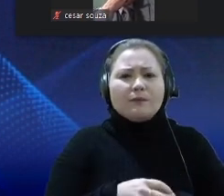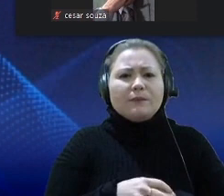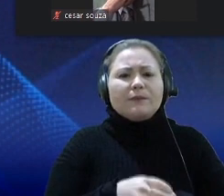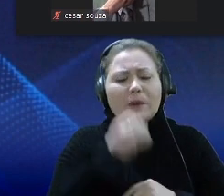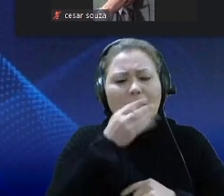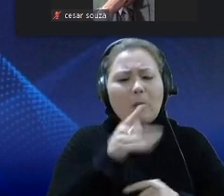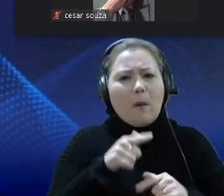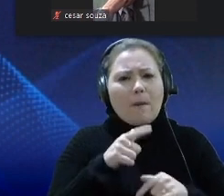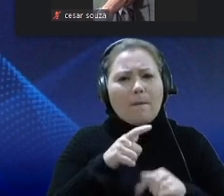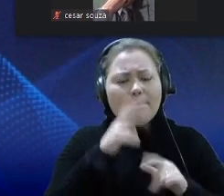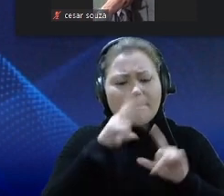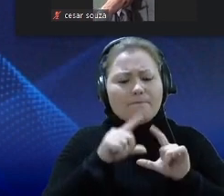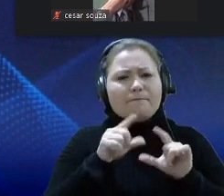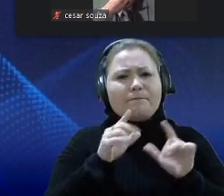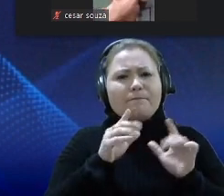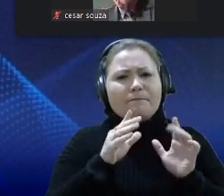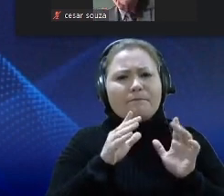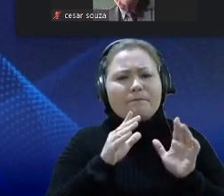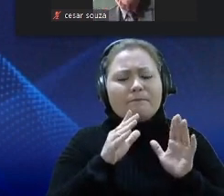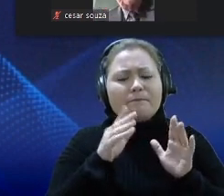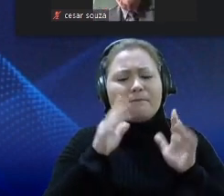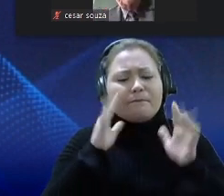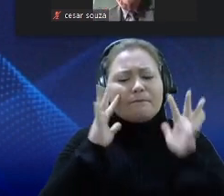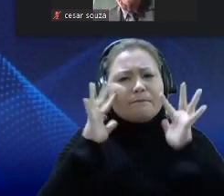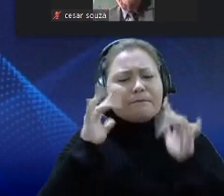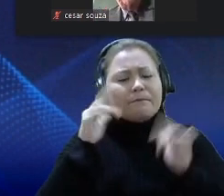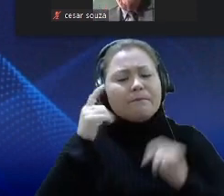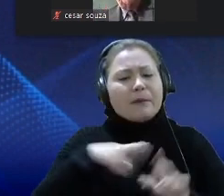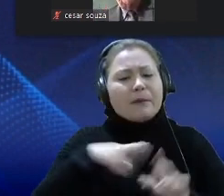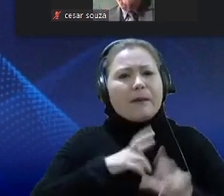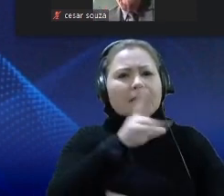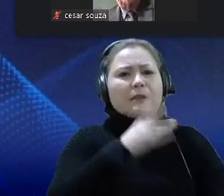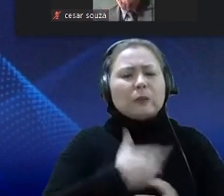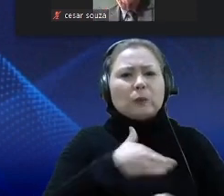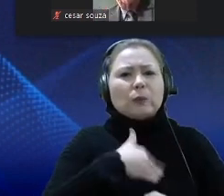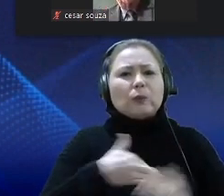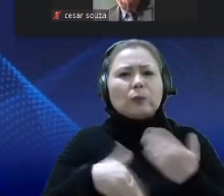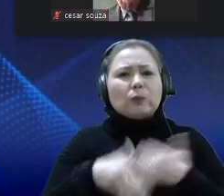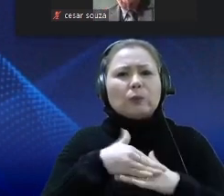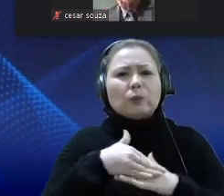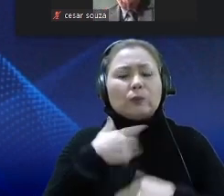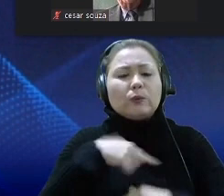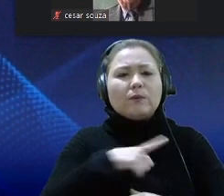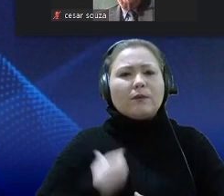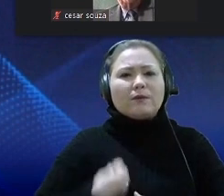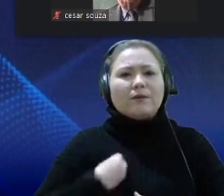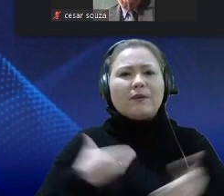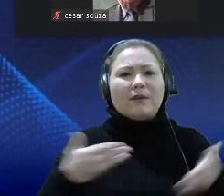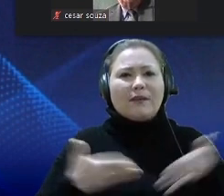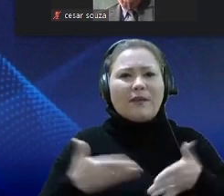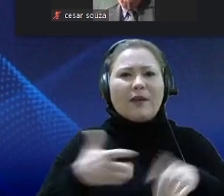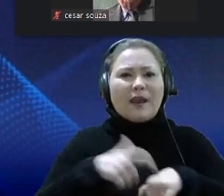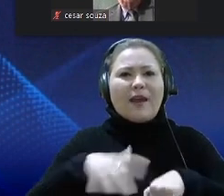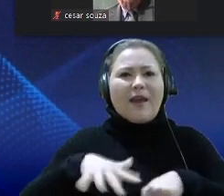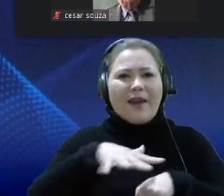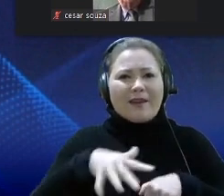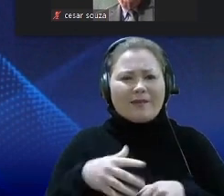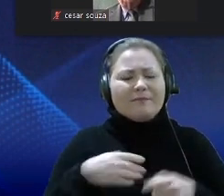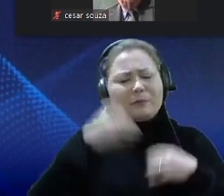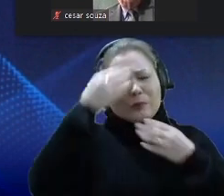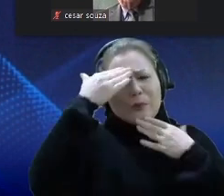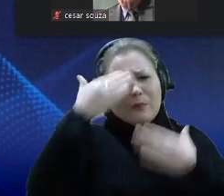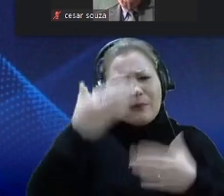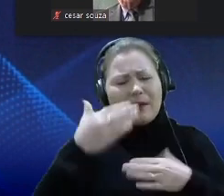boa paráfrase para representar tudo que nós estamos vivenciando nessa área. Muito obrigada,